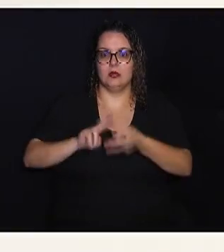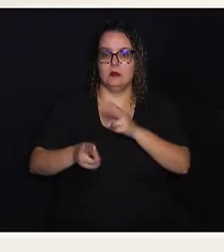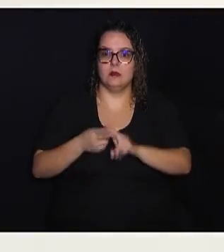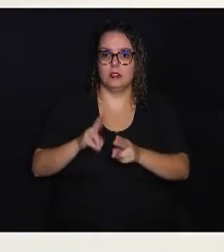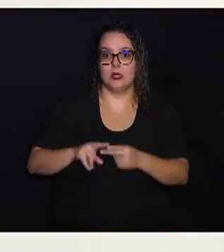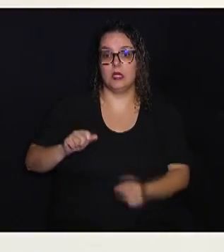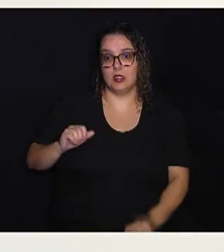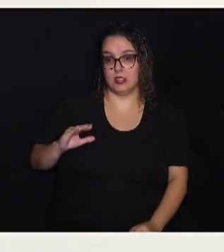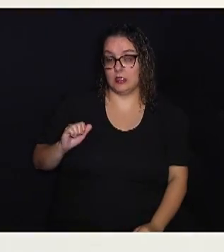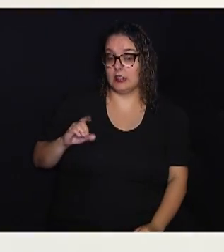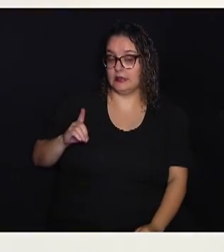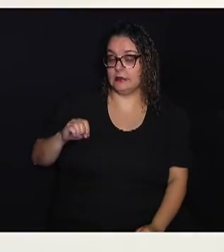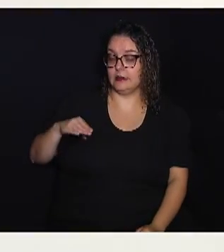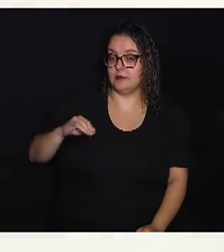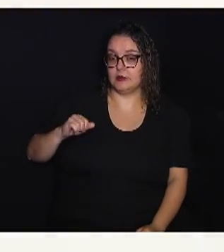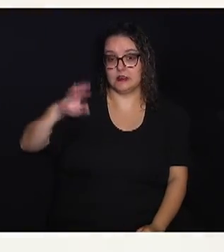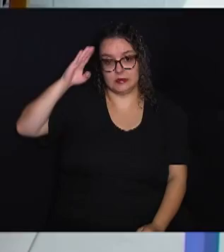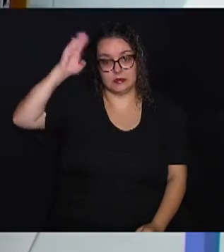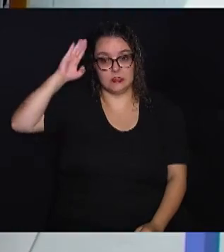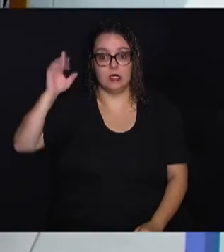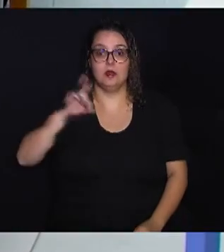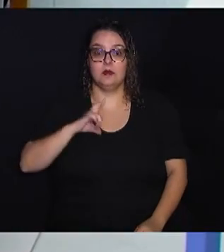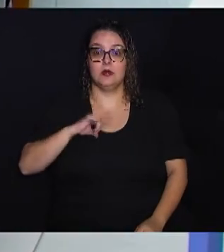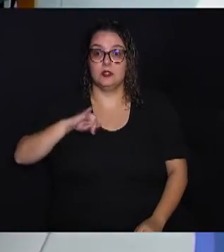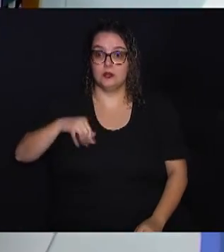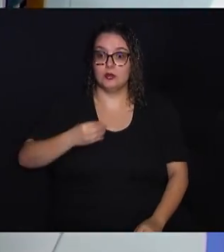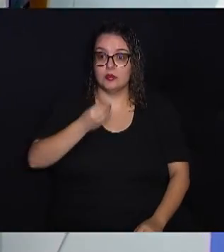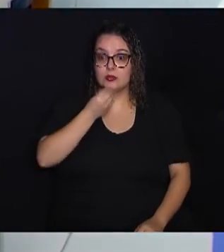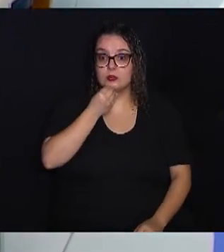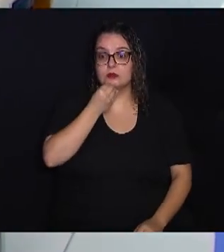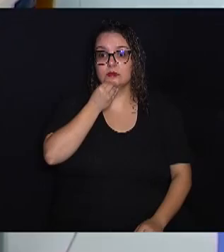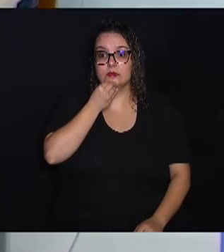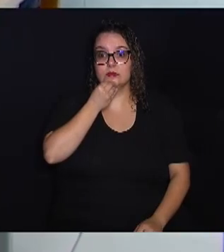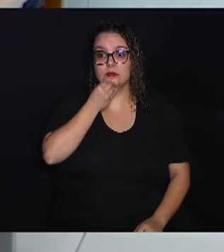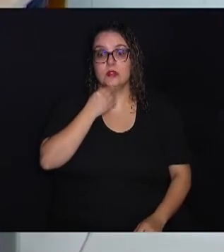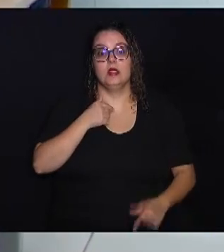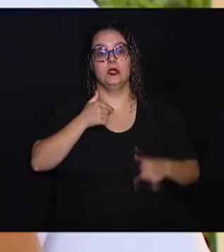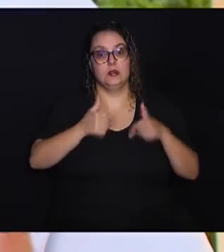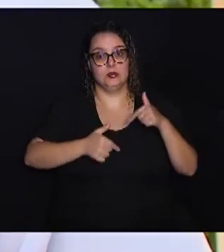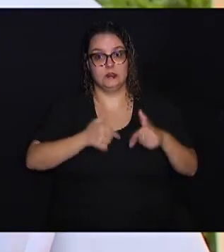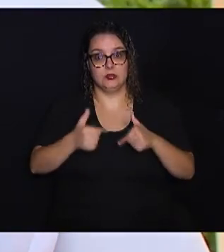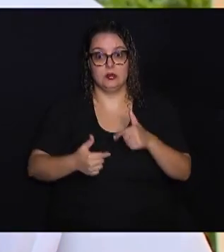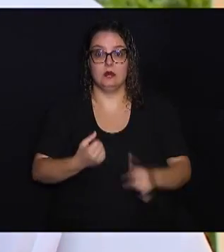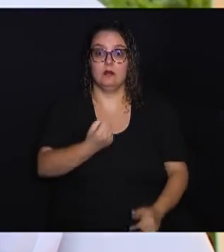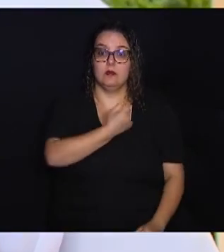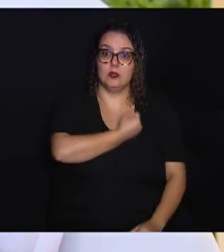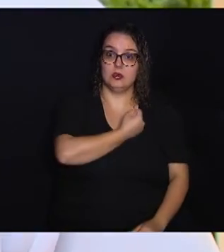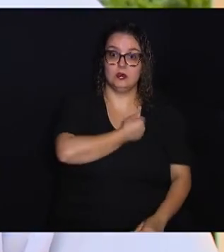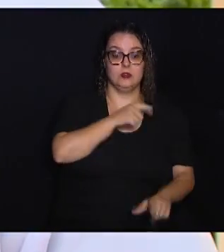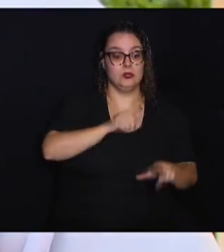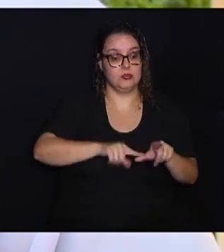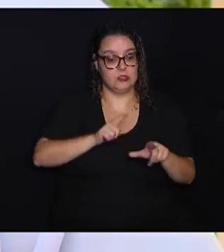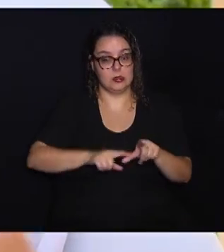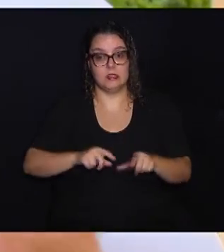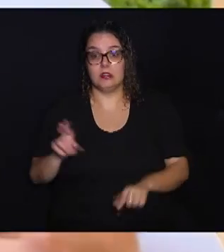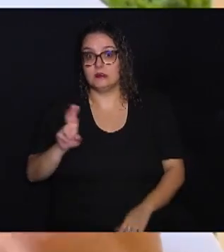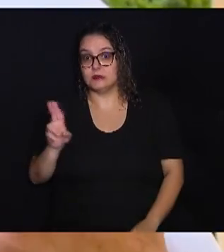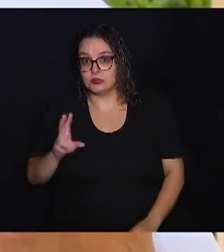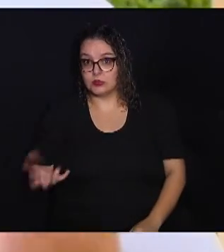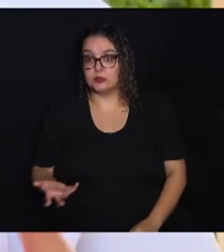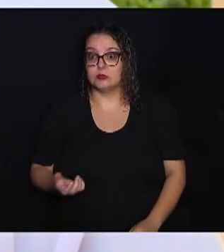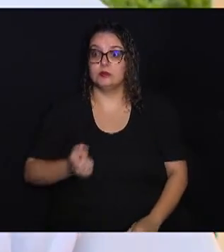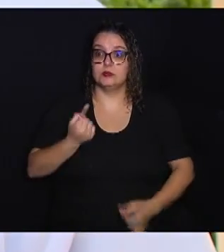acadêmicas, eles também vão ter ali a oportunidade de estar, né, trabalhando com os números, com as letras, porque nós temos